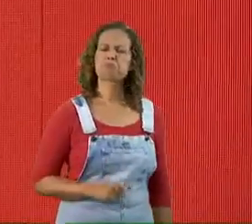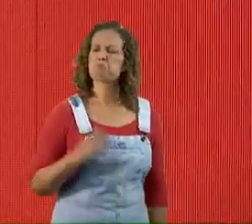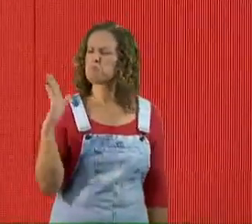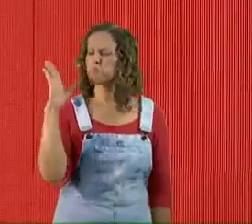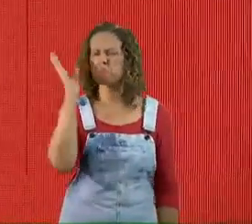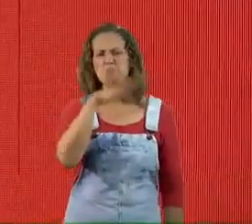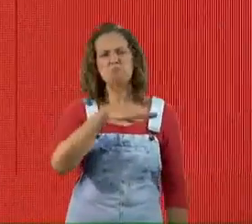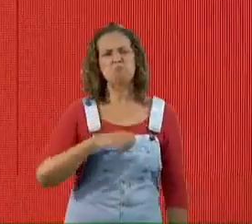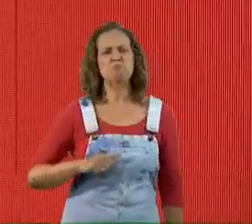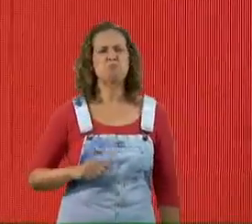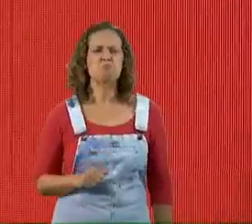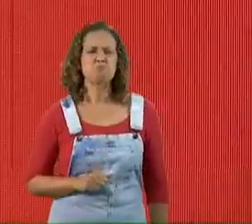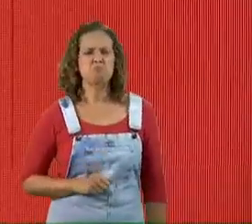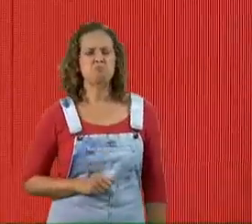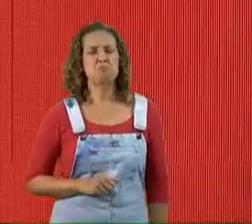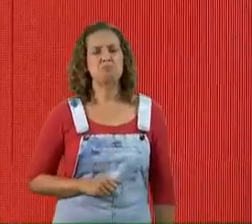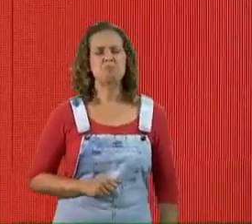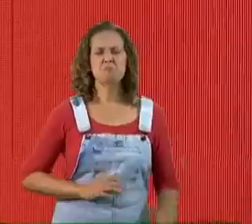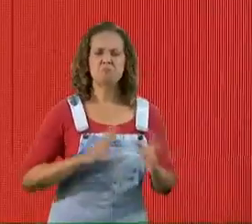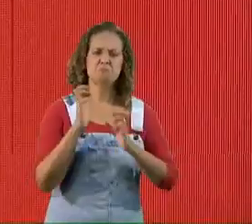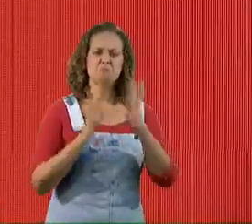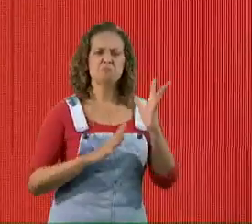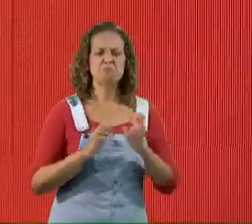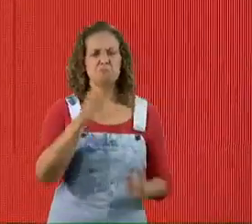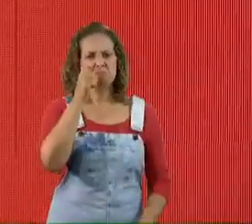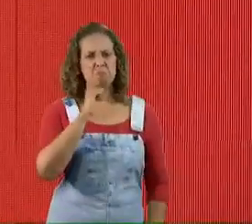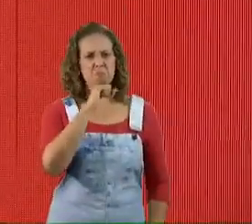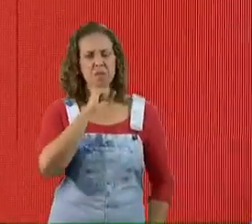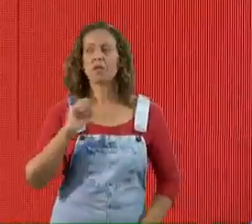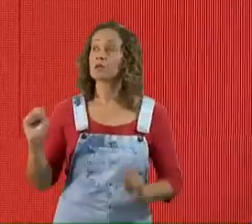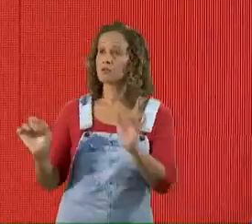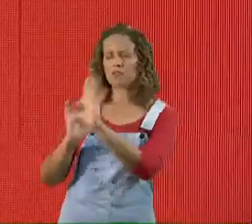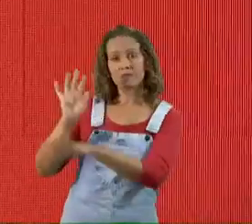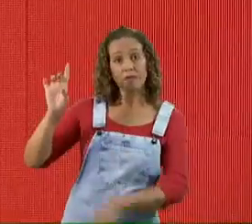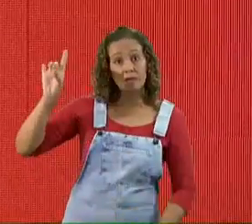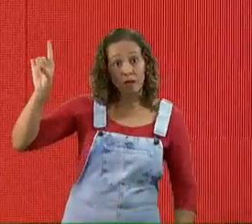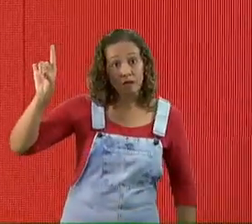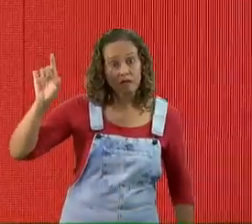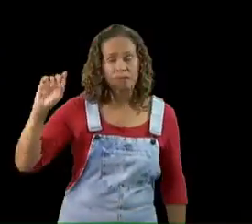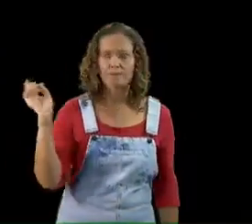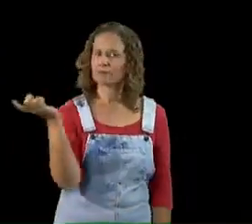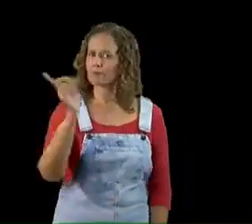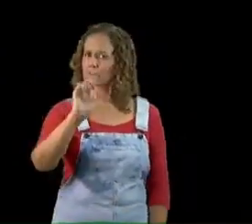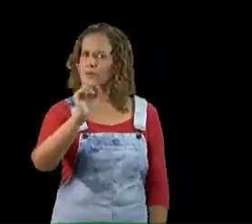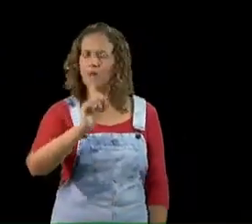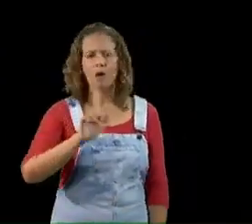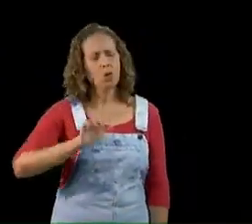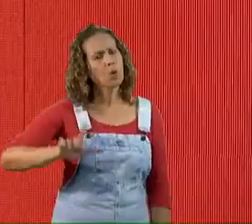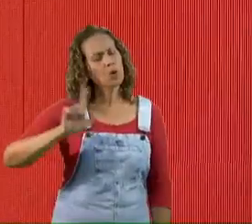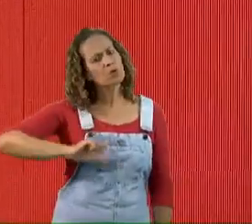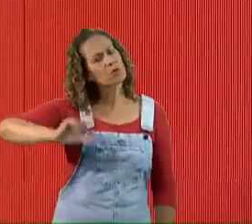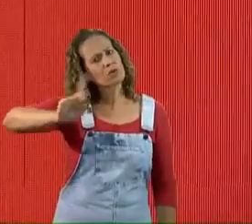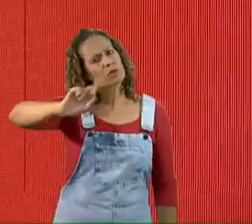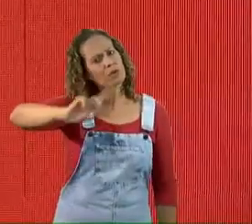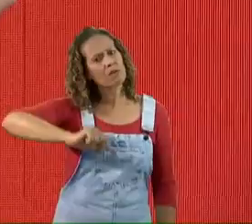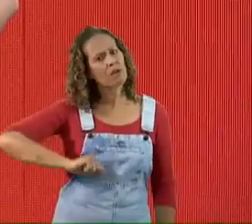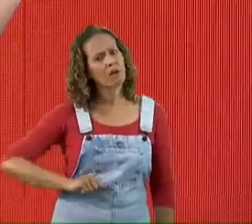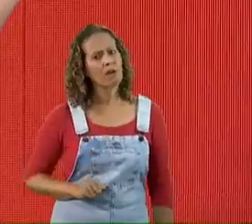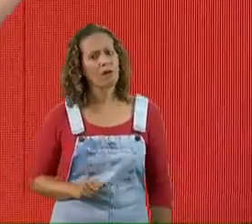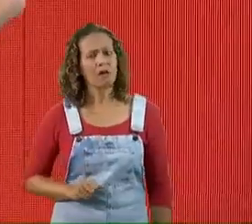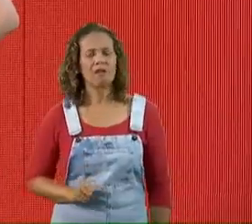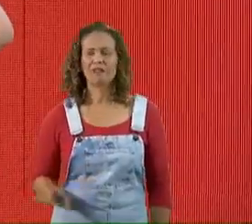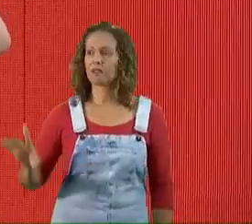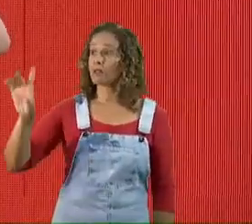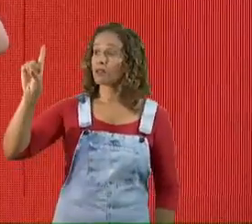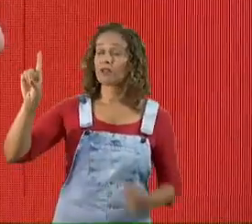mal. Gritar com a mãe. Isso glorifica a Deus, crianças? Não. Claro que não, porque isso não mostra a